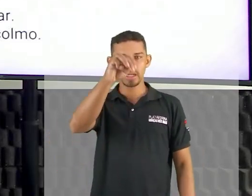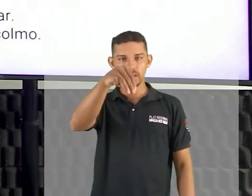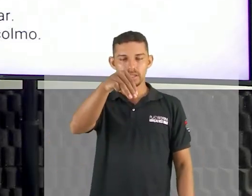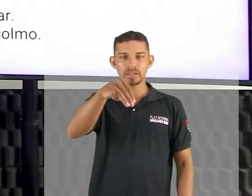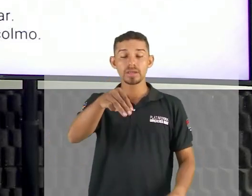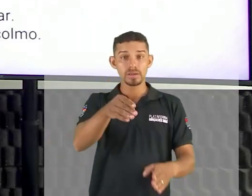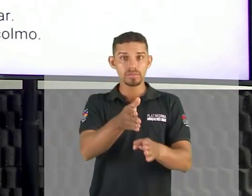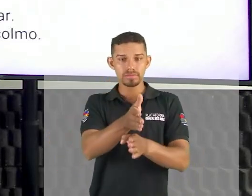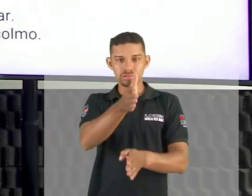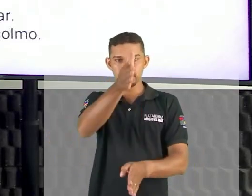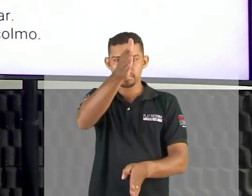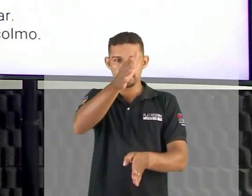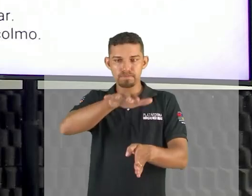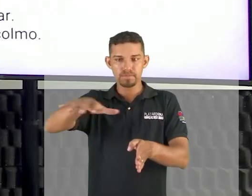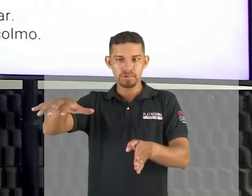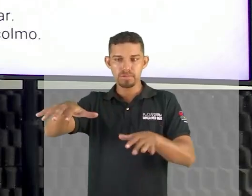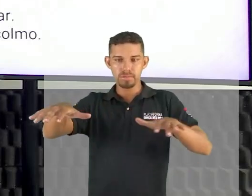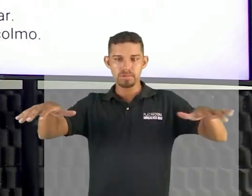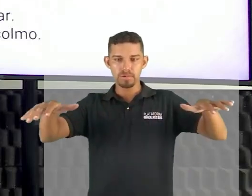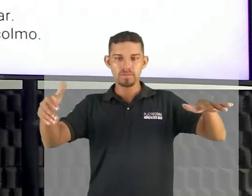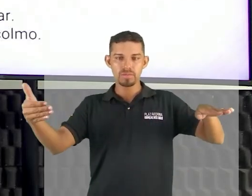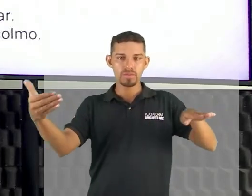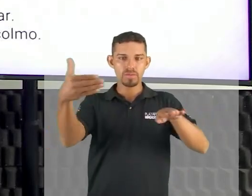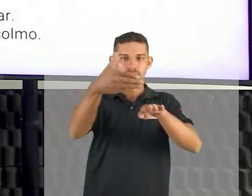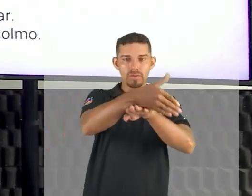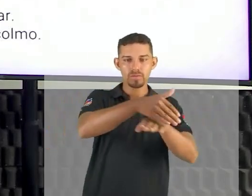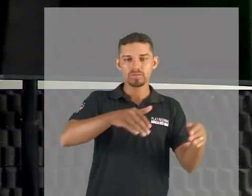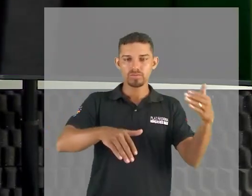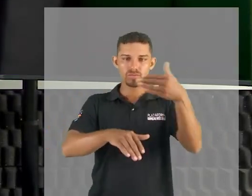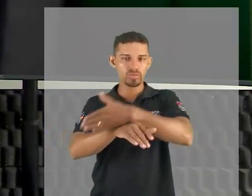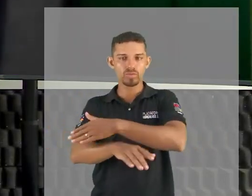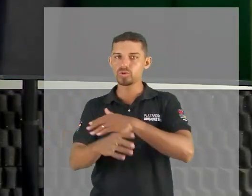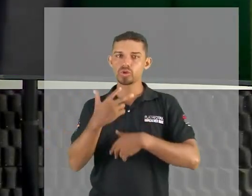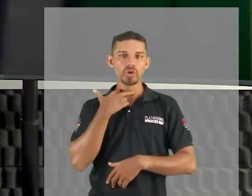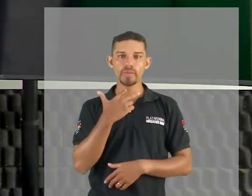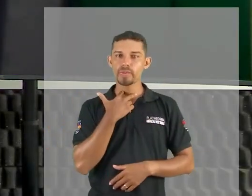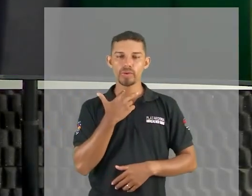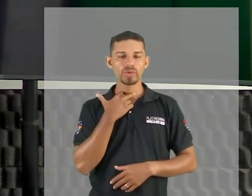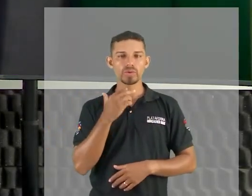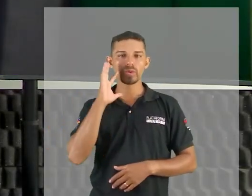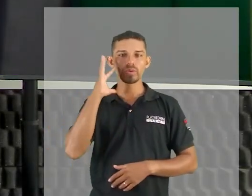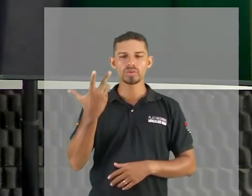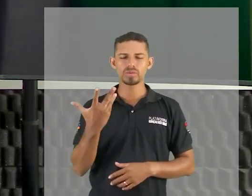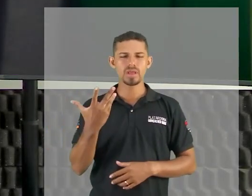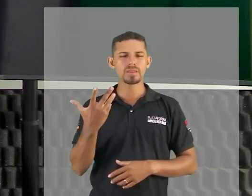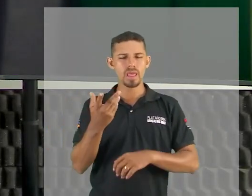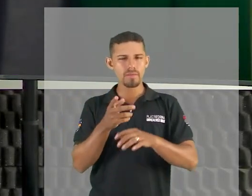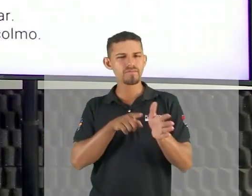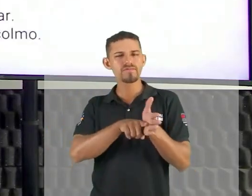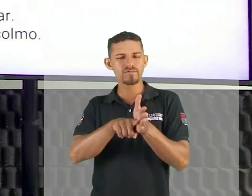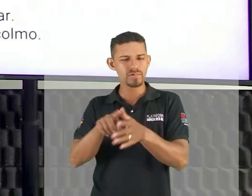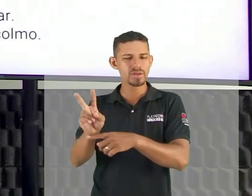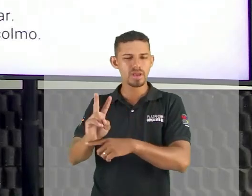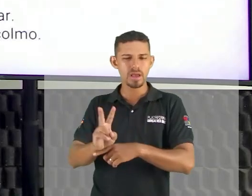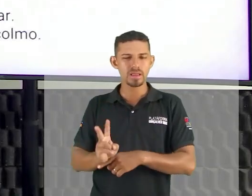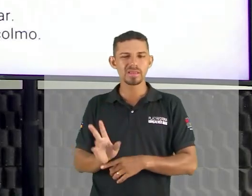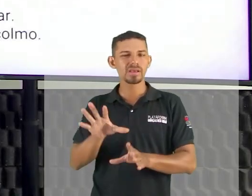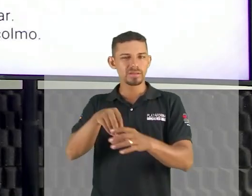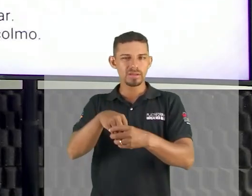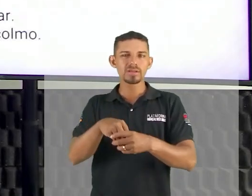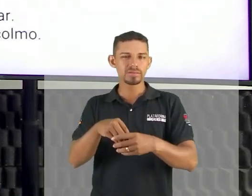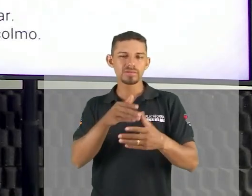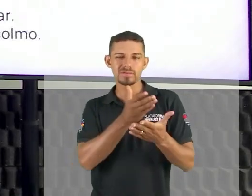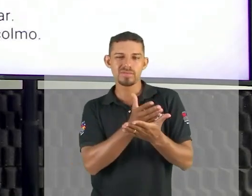divisão desses dois países, e aí, claro, ninguém poderia passar de um lado para o outro, porque era um muro vigiado desse processo. E